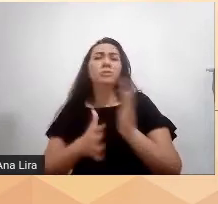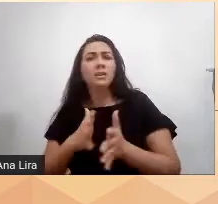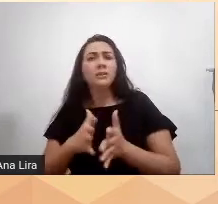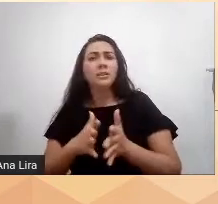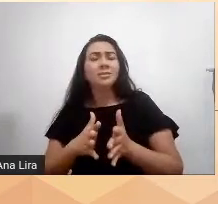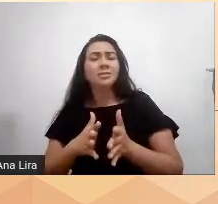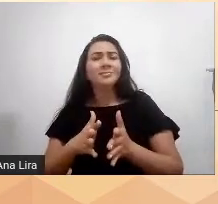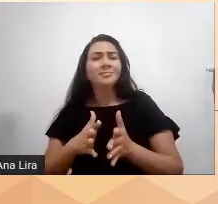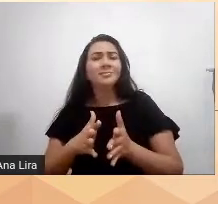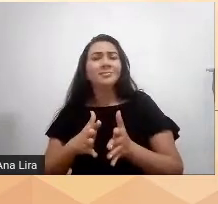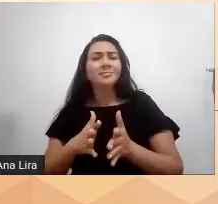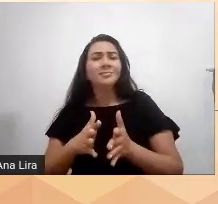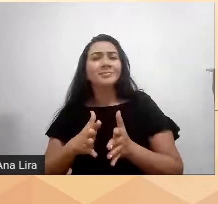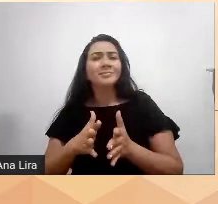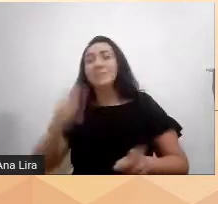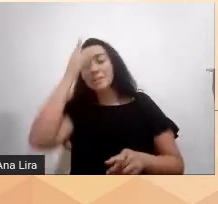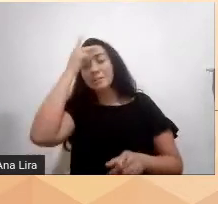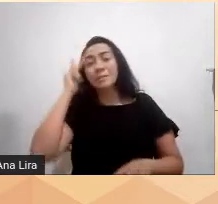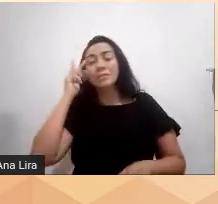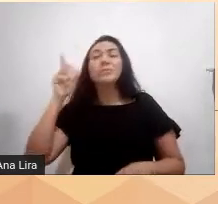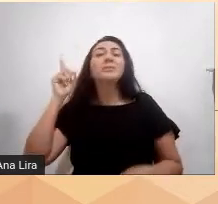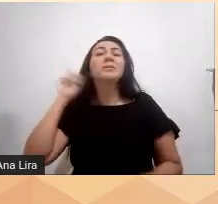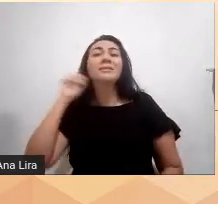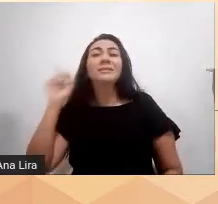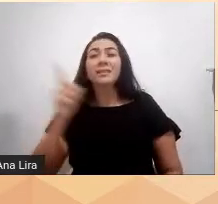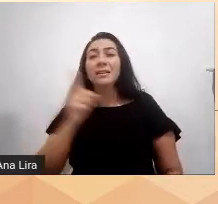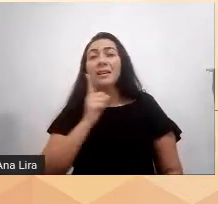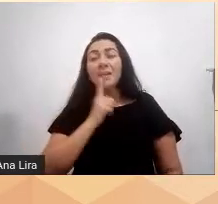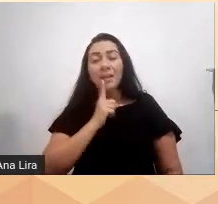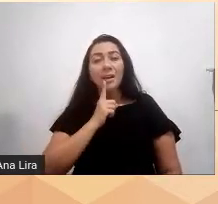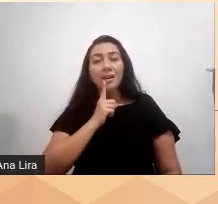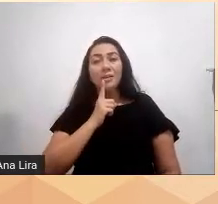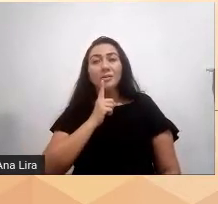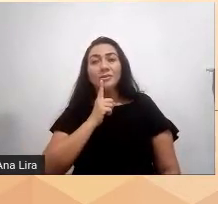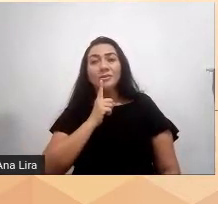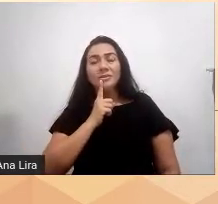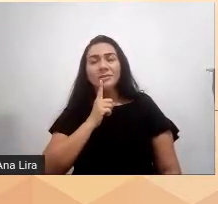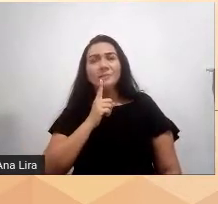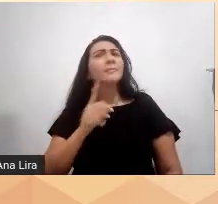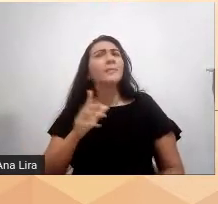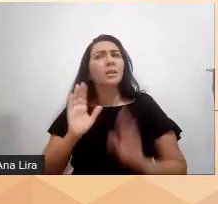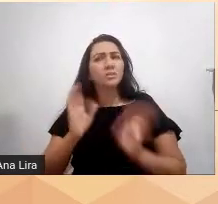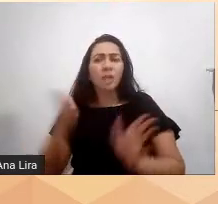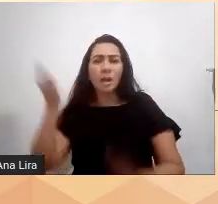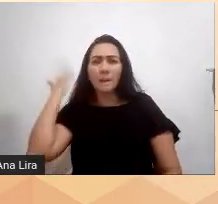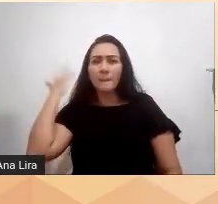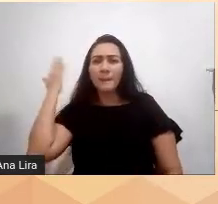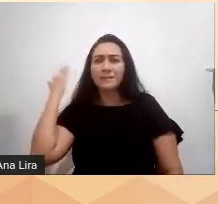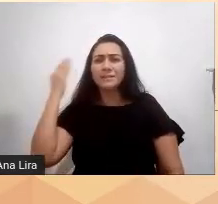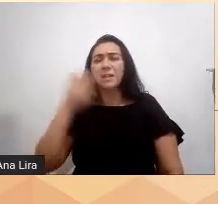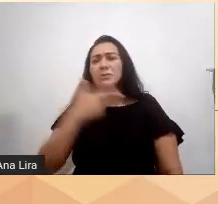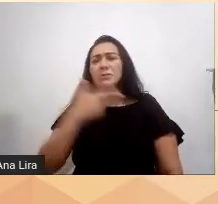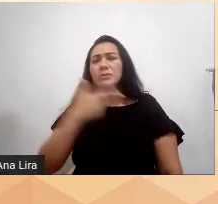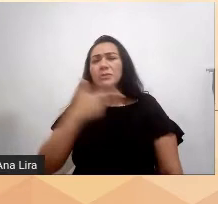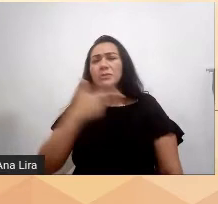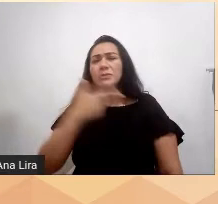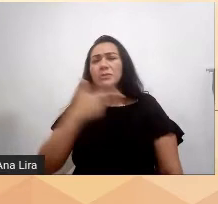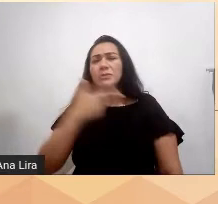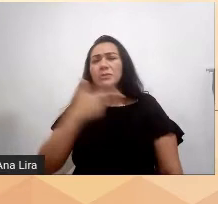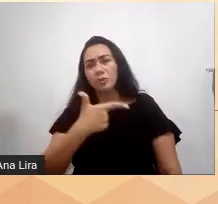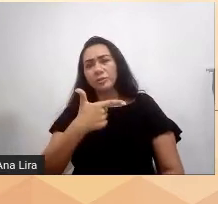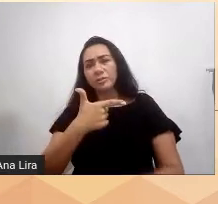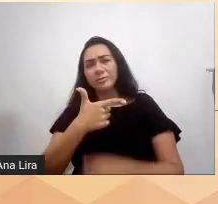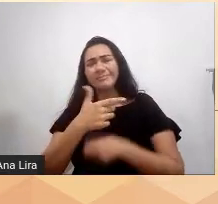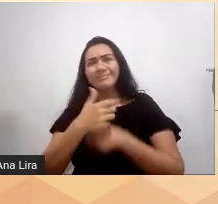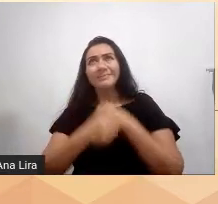Né? Eu acho muito bacana uma palestra que eu assisti há uns 2 anos atrás, que foi aqui em Florianópolis. O